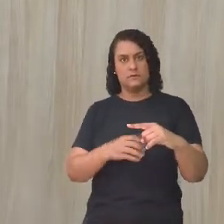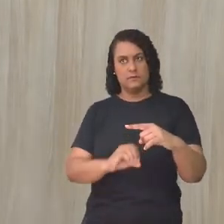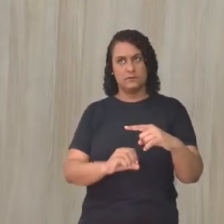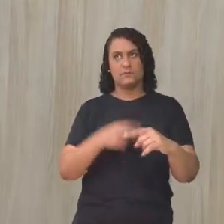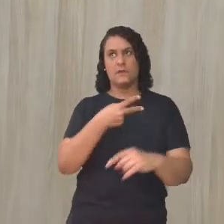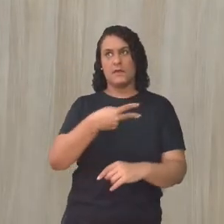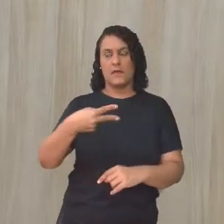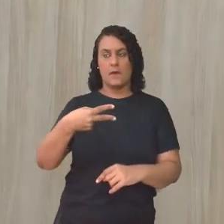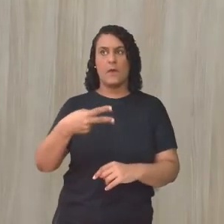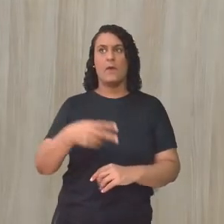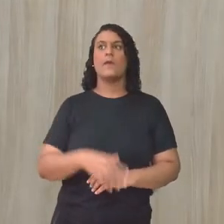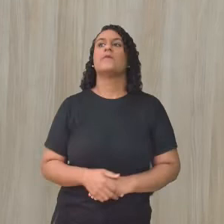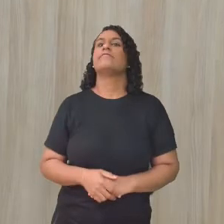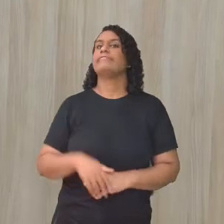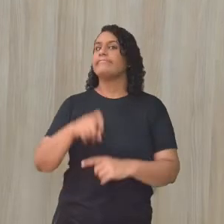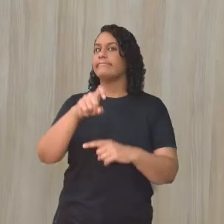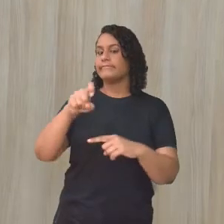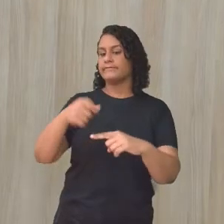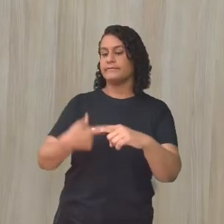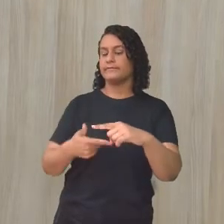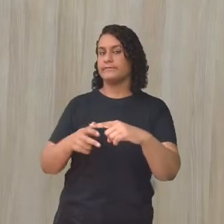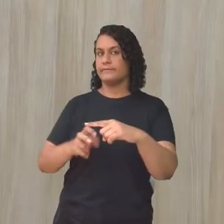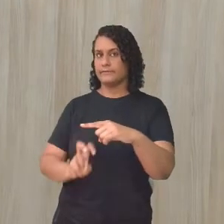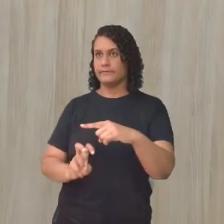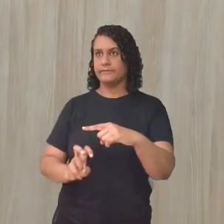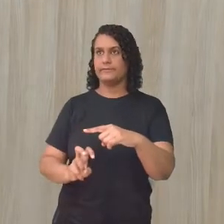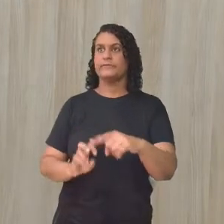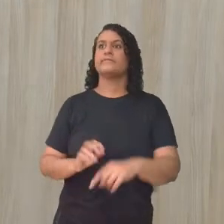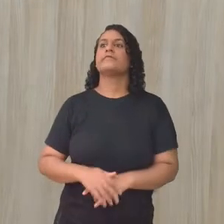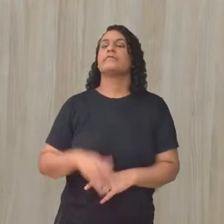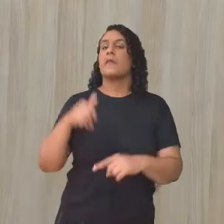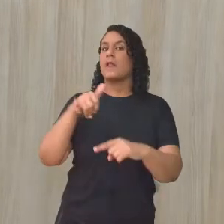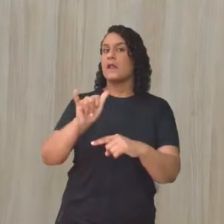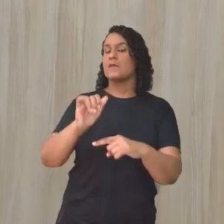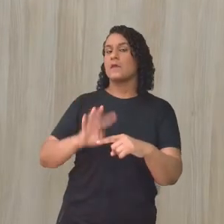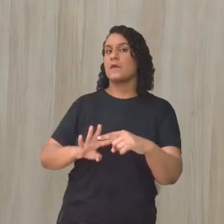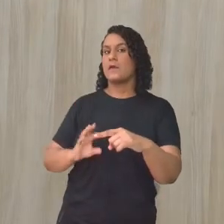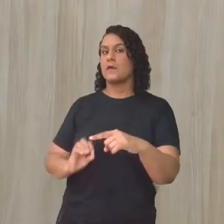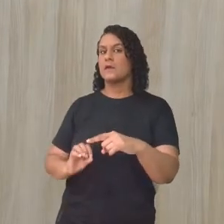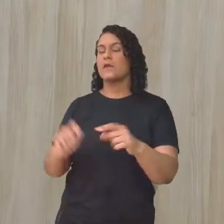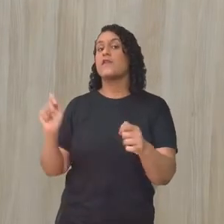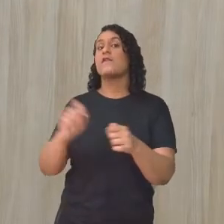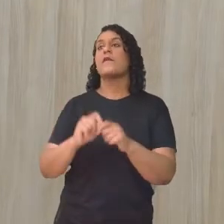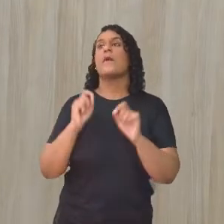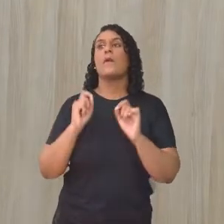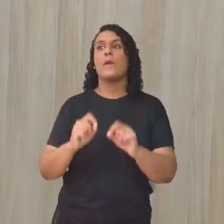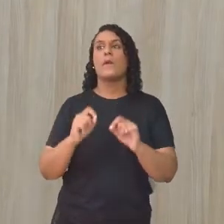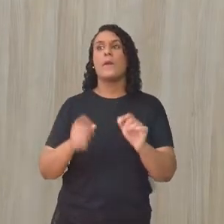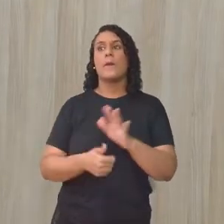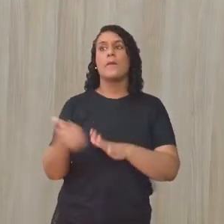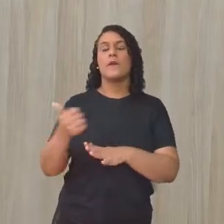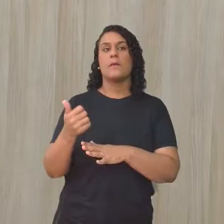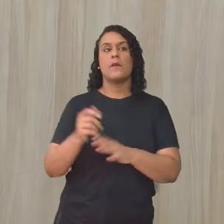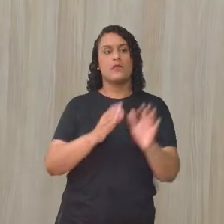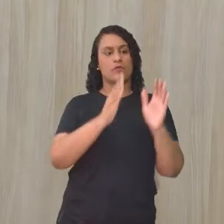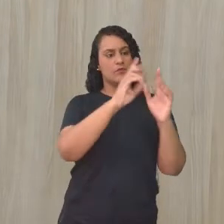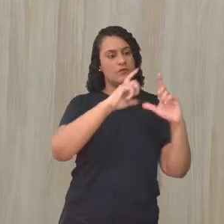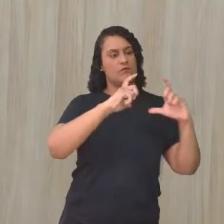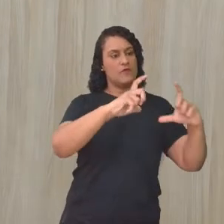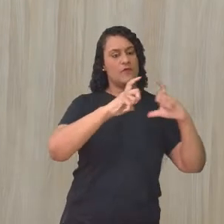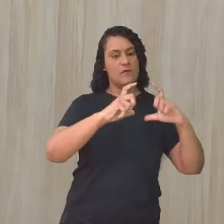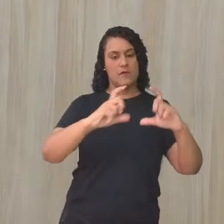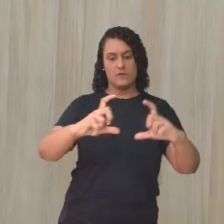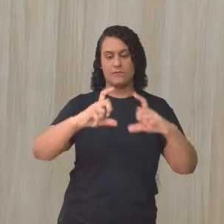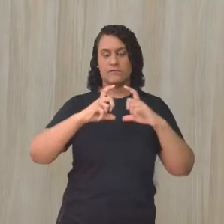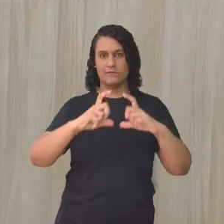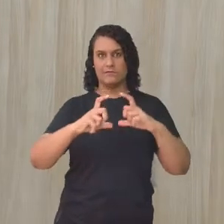20 e x para 25 e y para 40. O que a gente fez? Primeiro, esses dois, multiplicou o meio